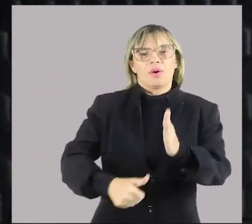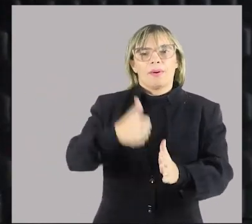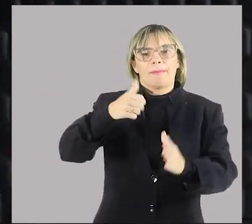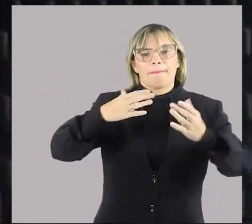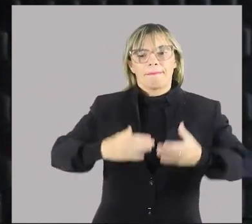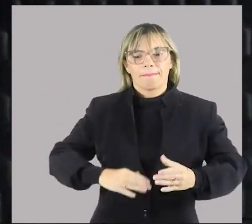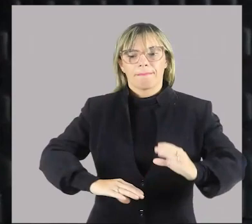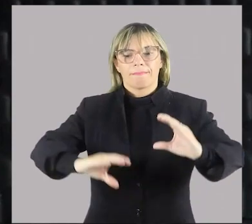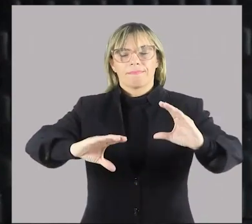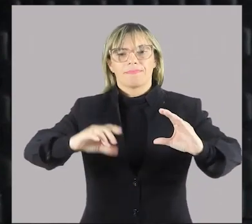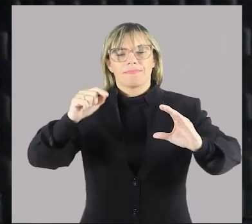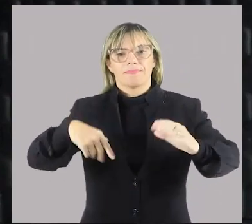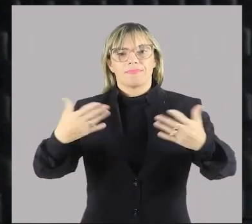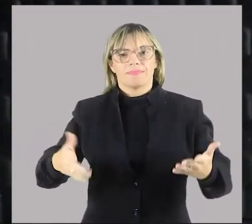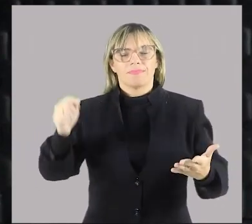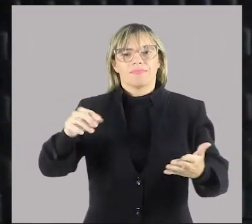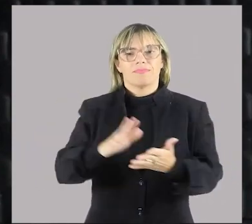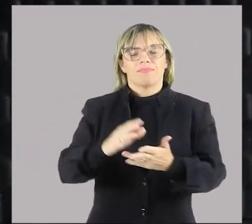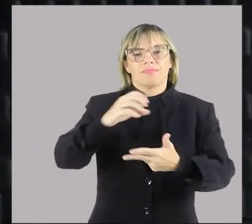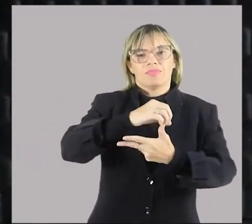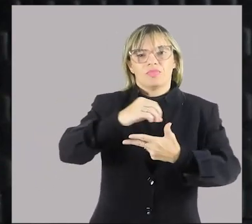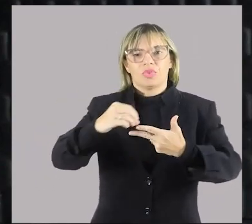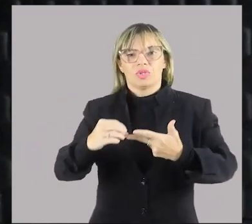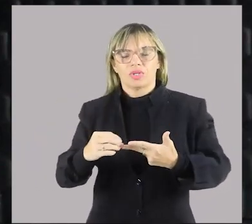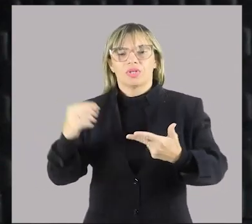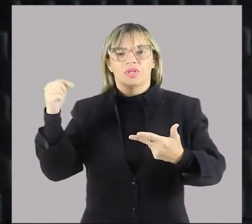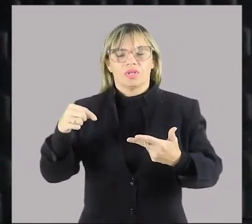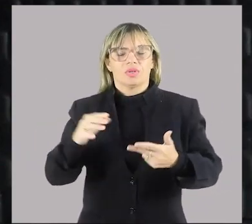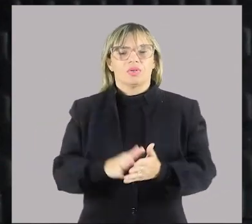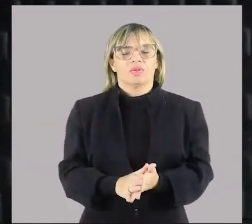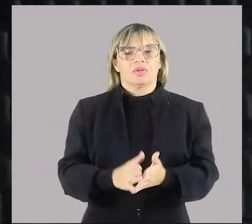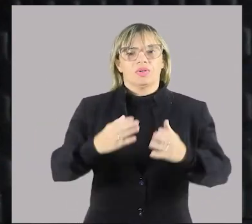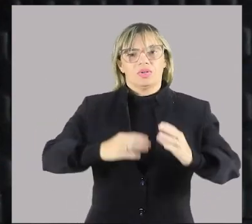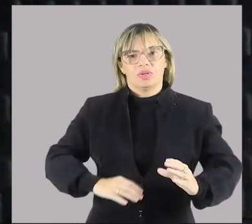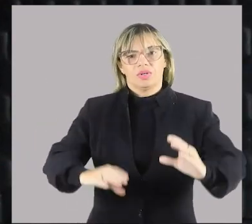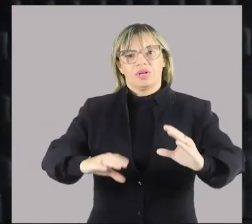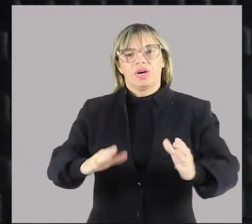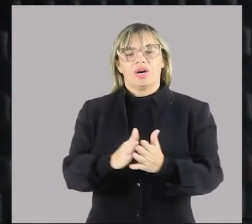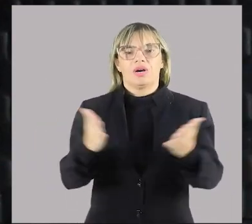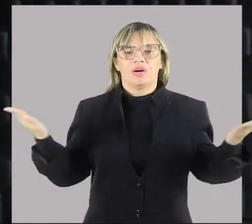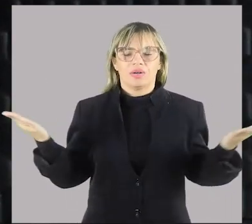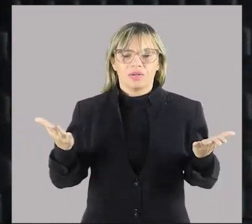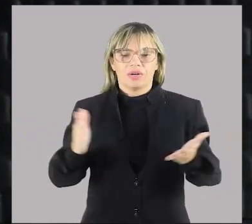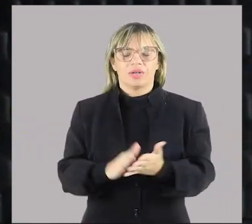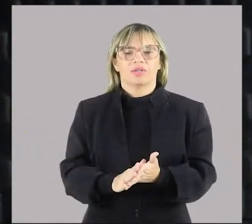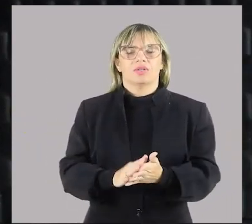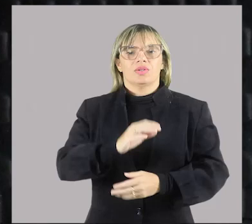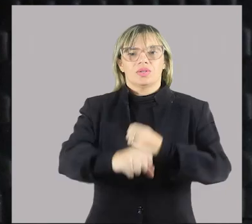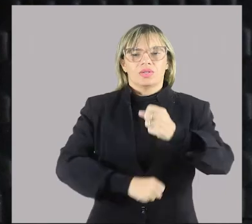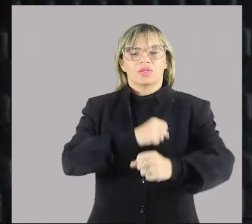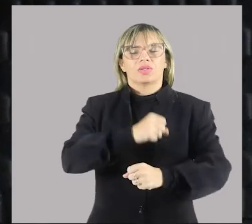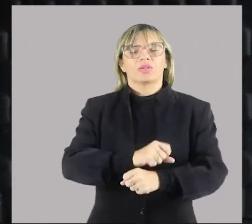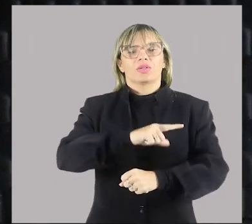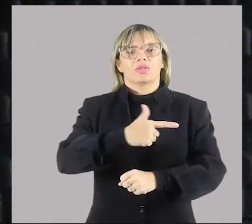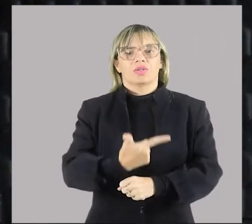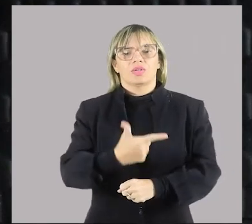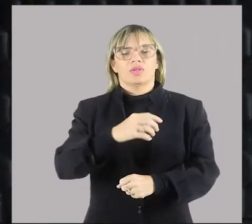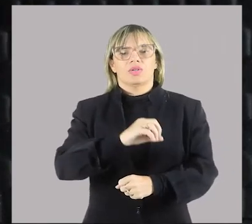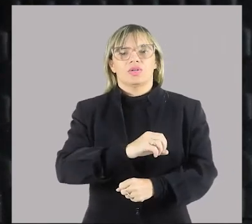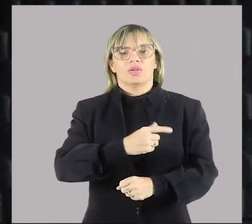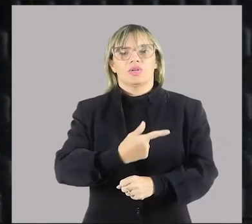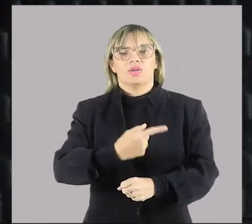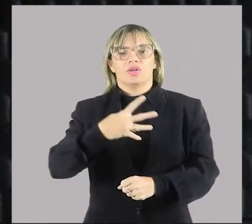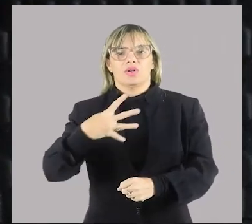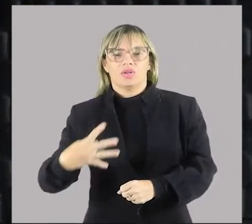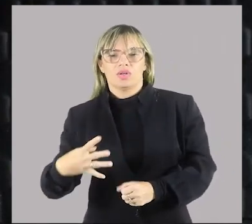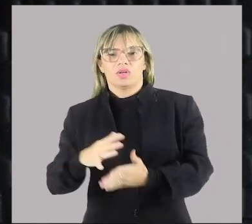concurso, modelo Enem Concurso, agora, no ano de 2024. Muito